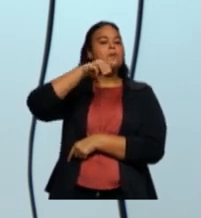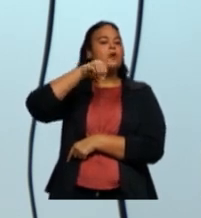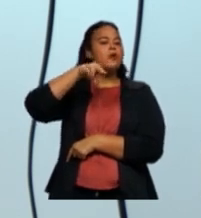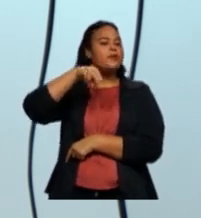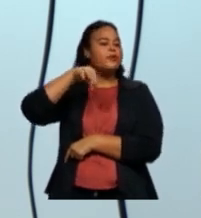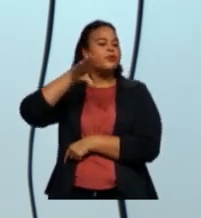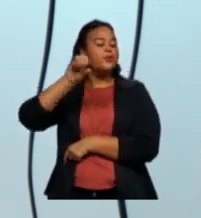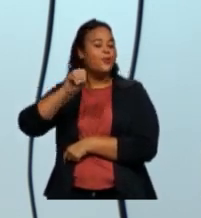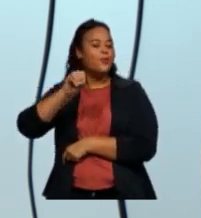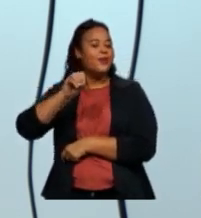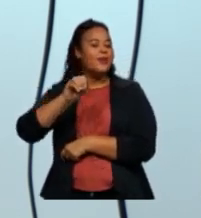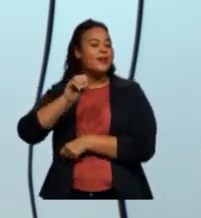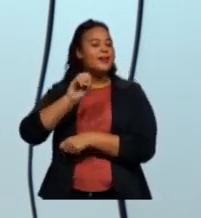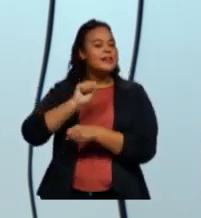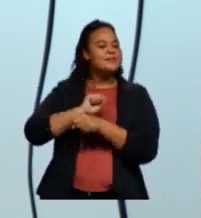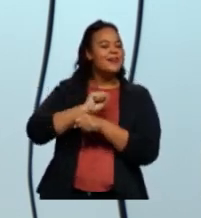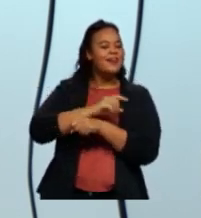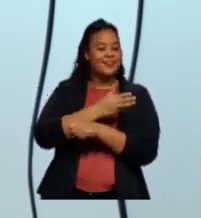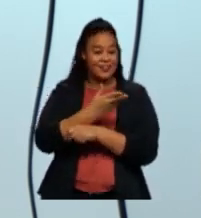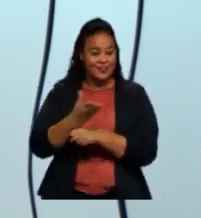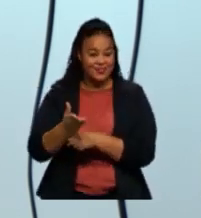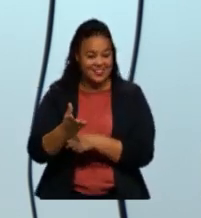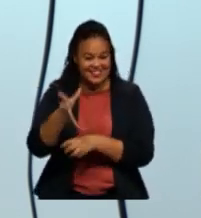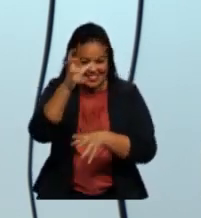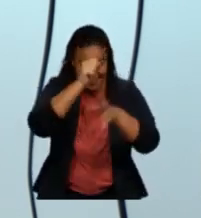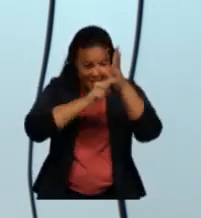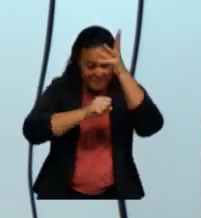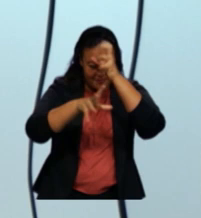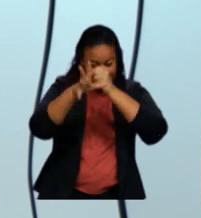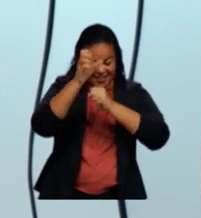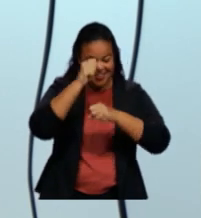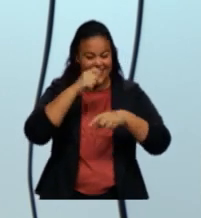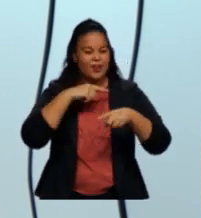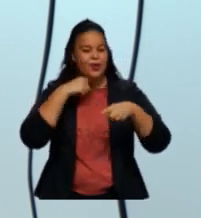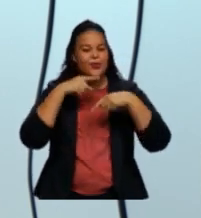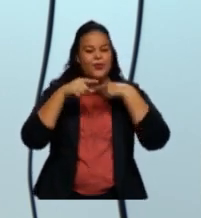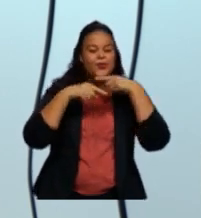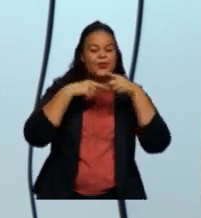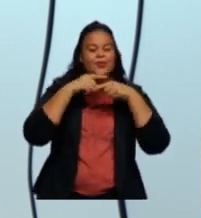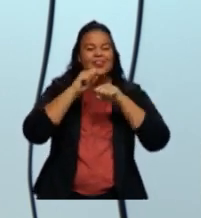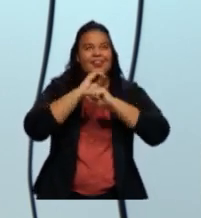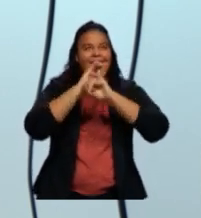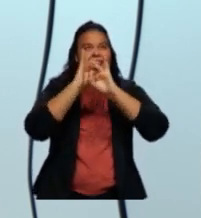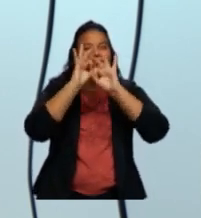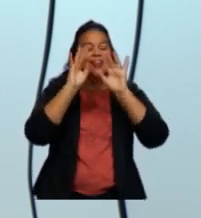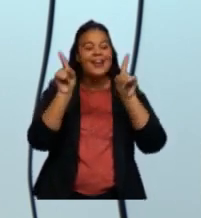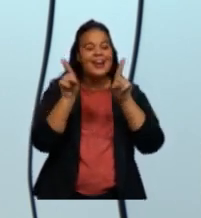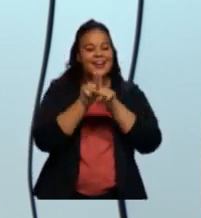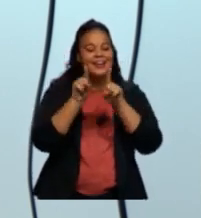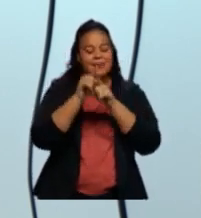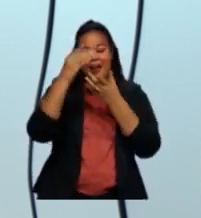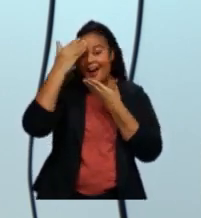tenha aprendido, tenha tirado algumas dúvidas e eu te agradeço pela sua